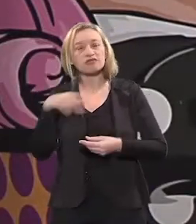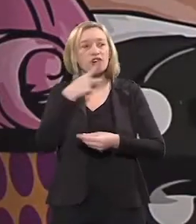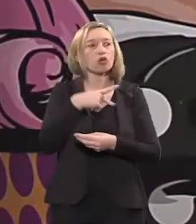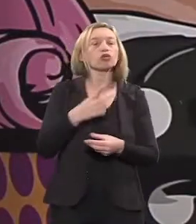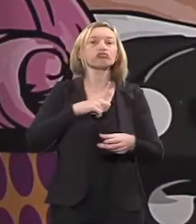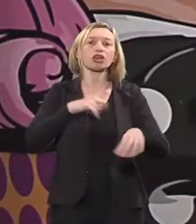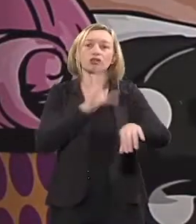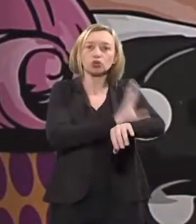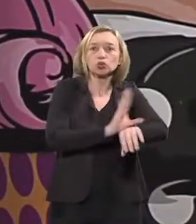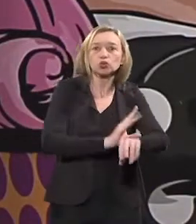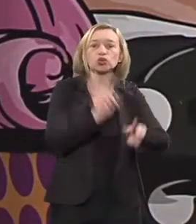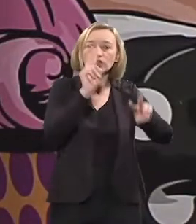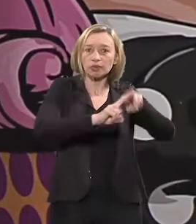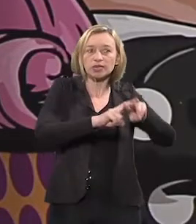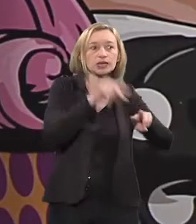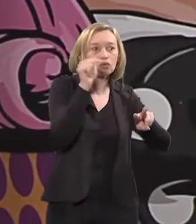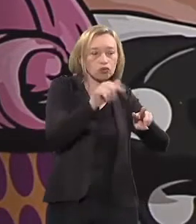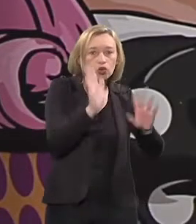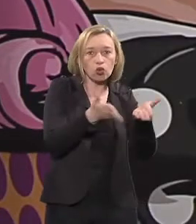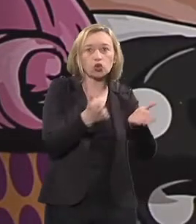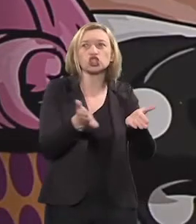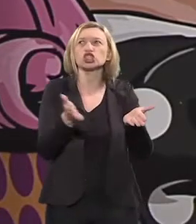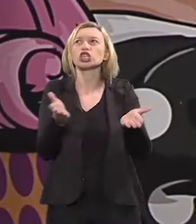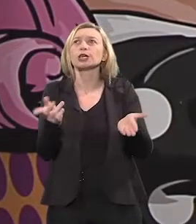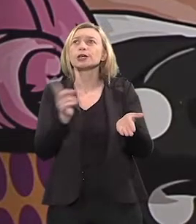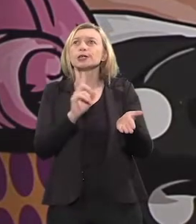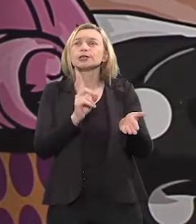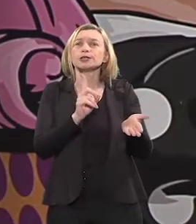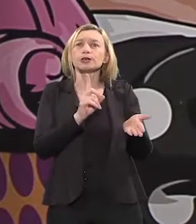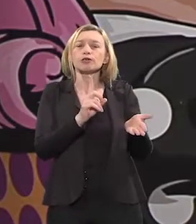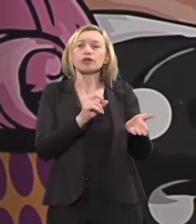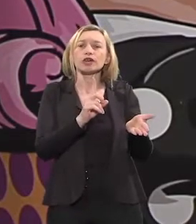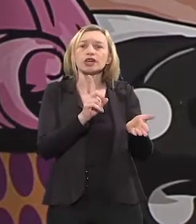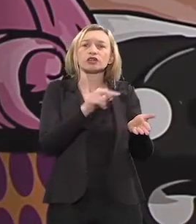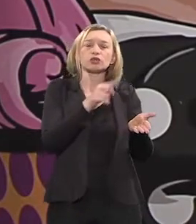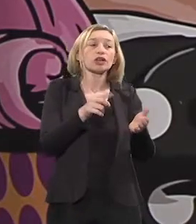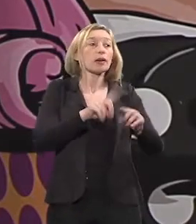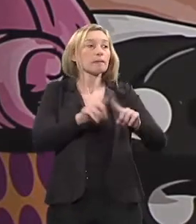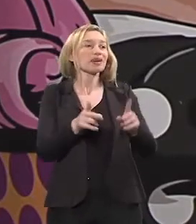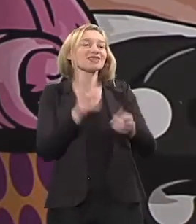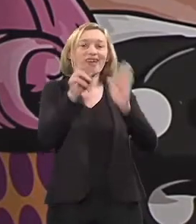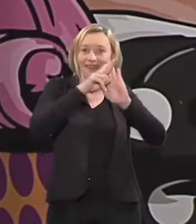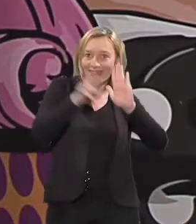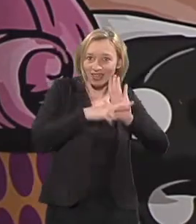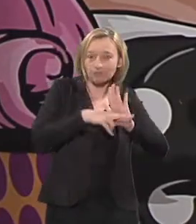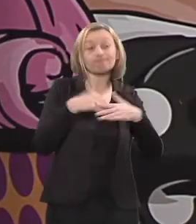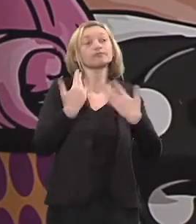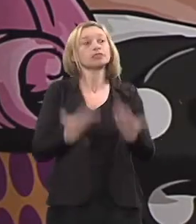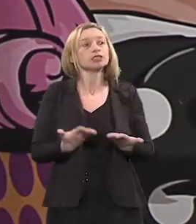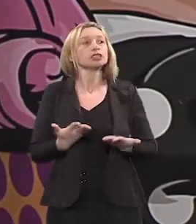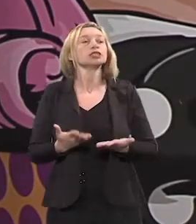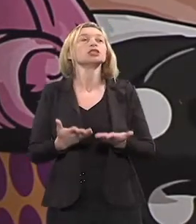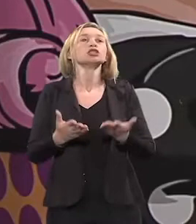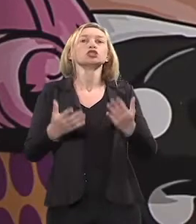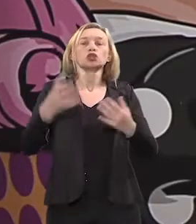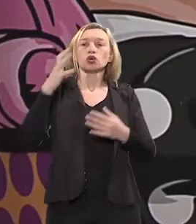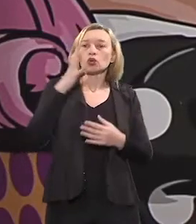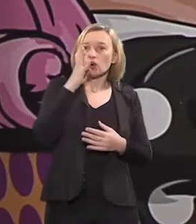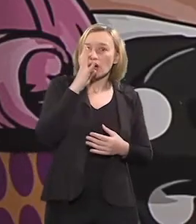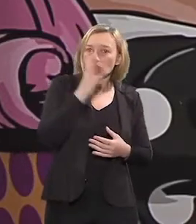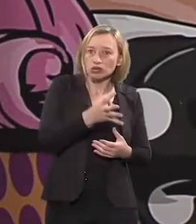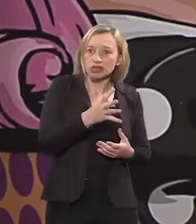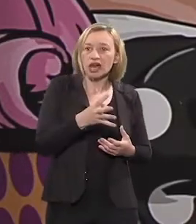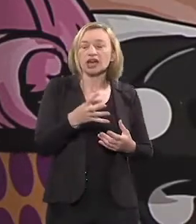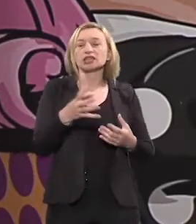essa cultura do encarceramento mesmo, que a prisão hoje ela não é exceção, ela acaba sendo a regra. Então, cometeu